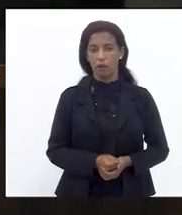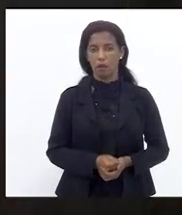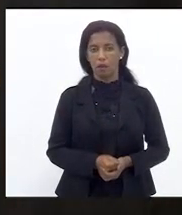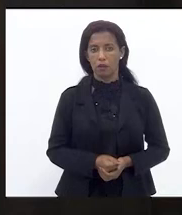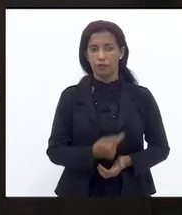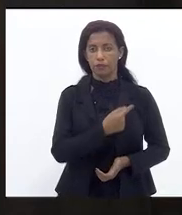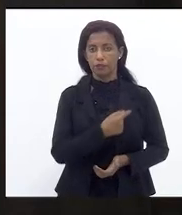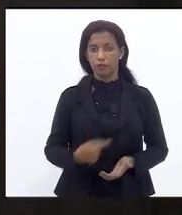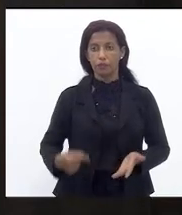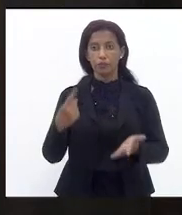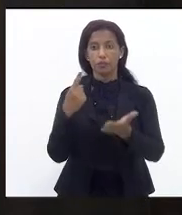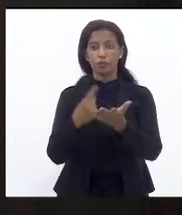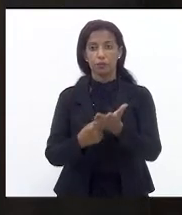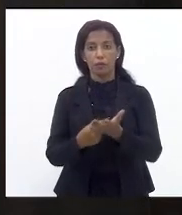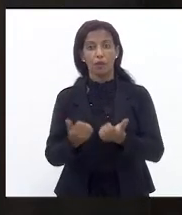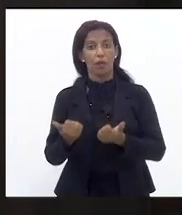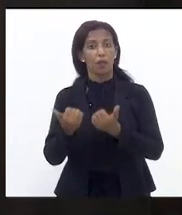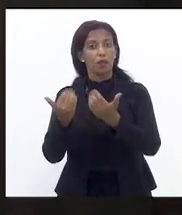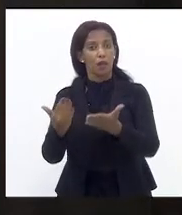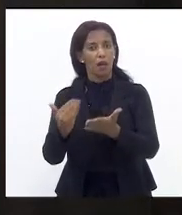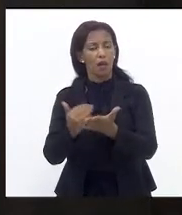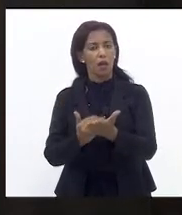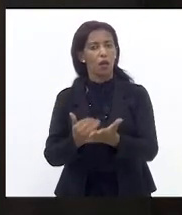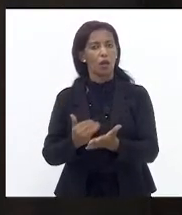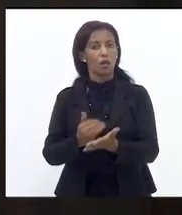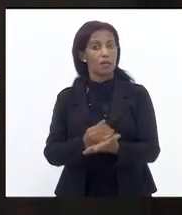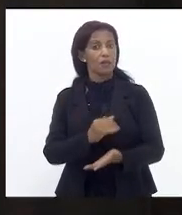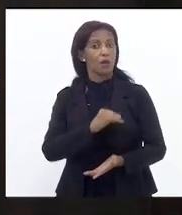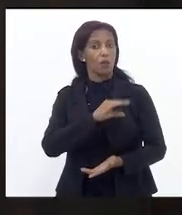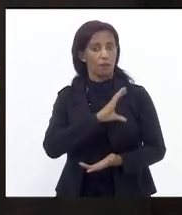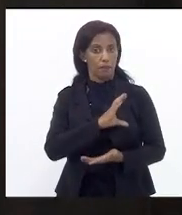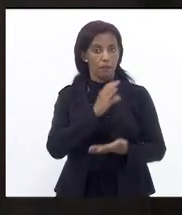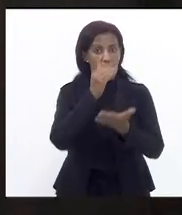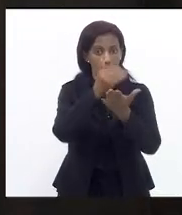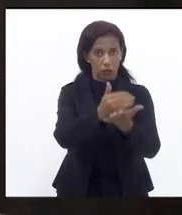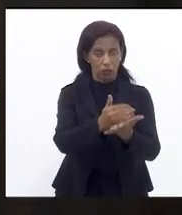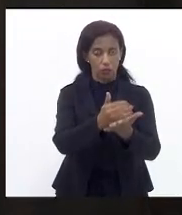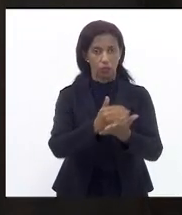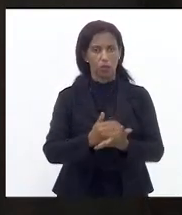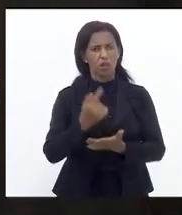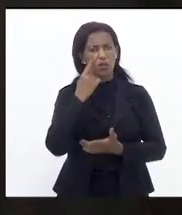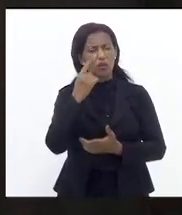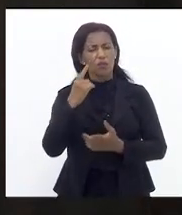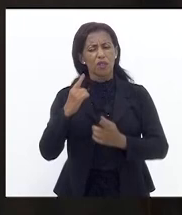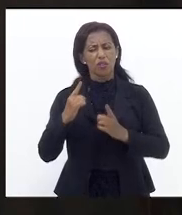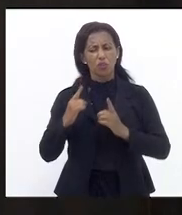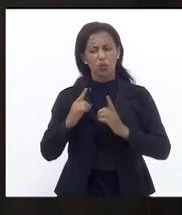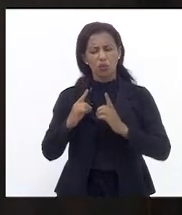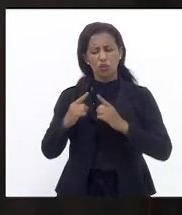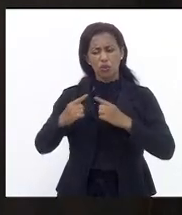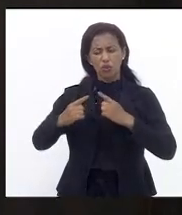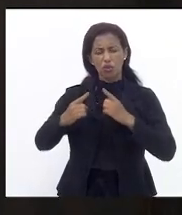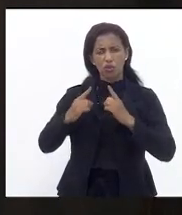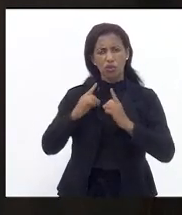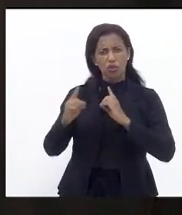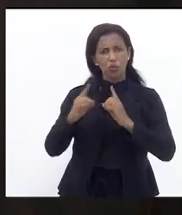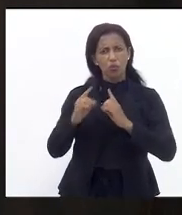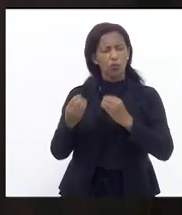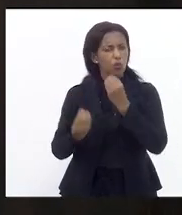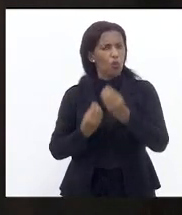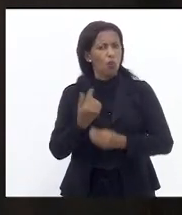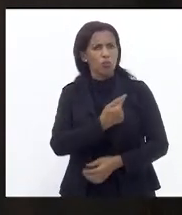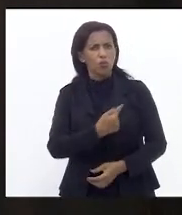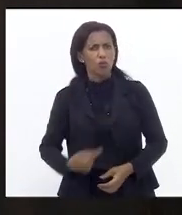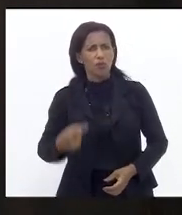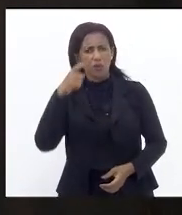Chico o governador tem compromisso em dar um aumento e eu vejo alguns discursos inflamados como se este